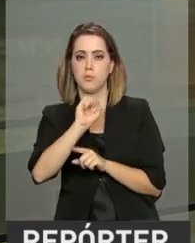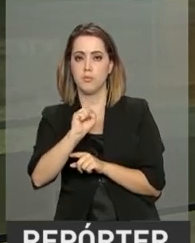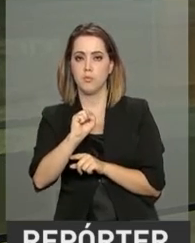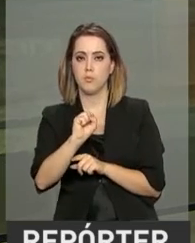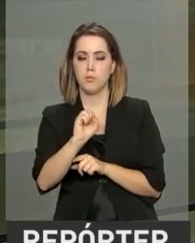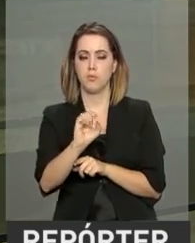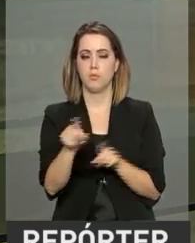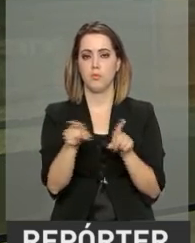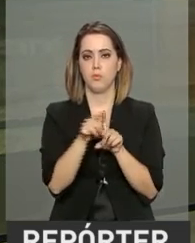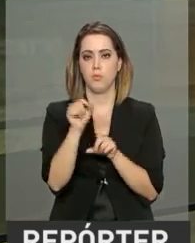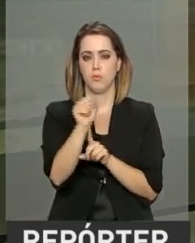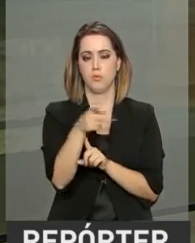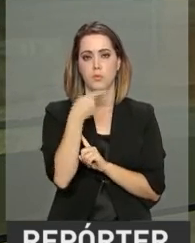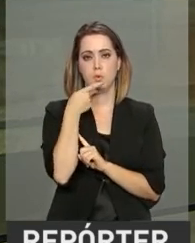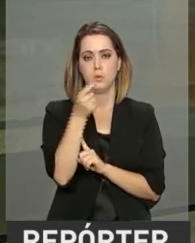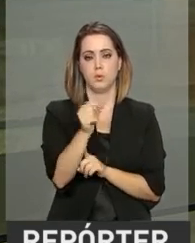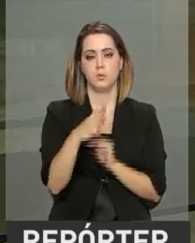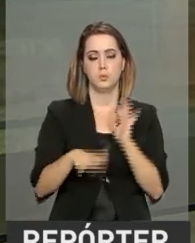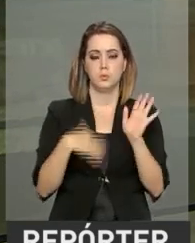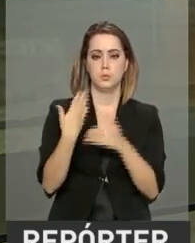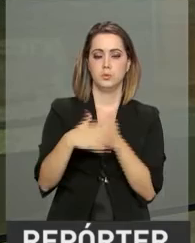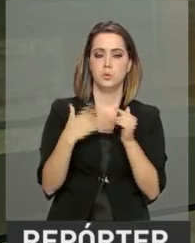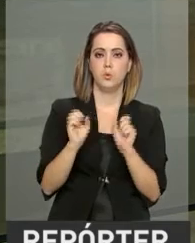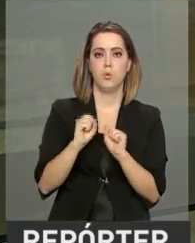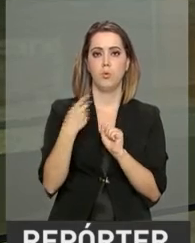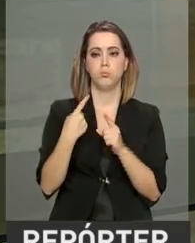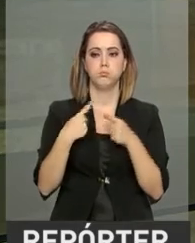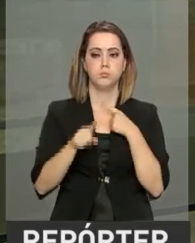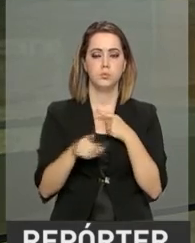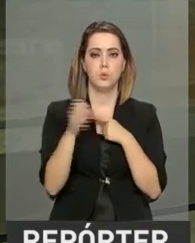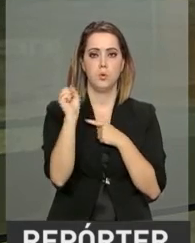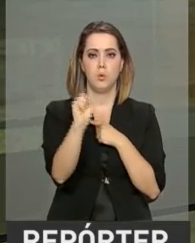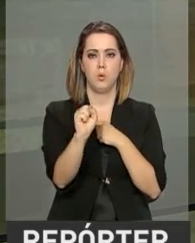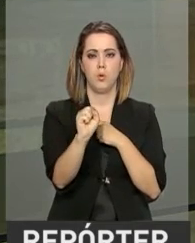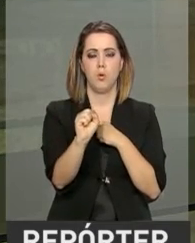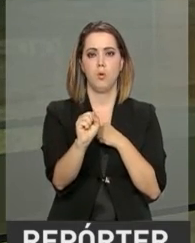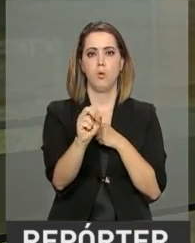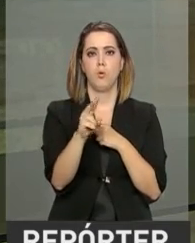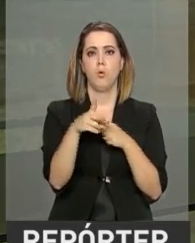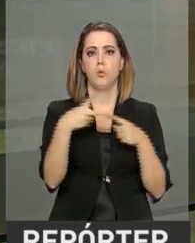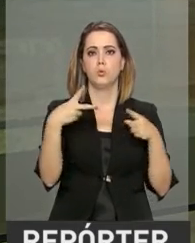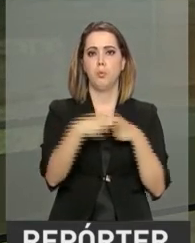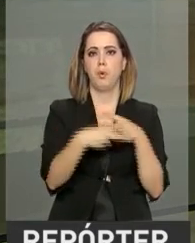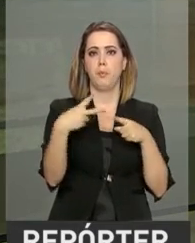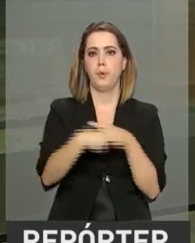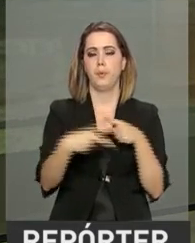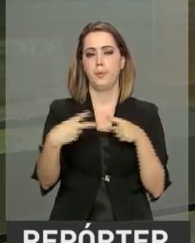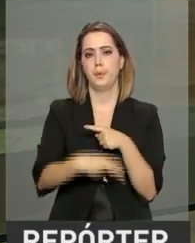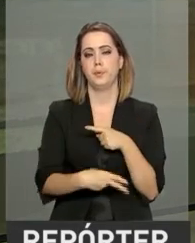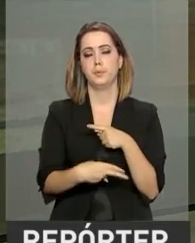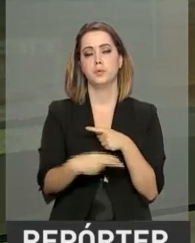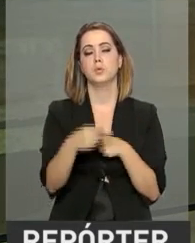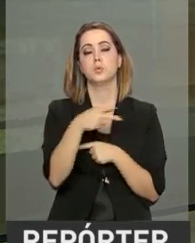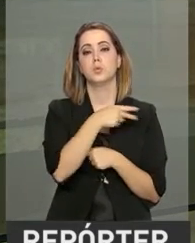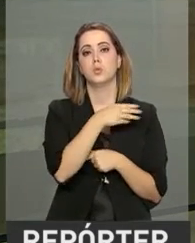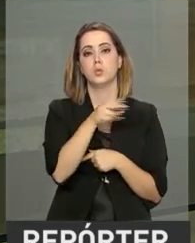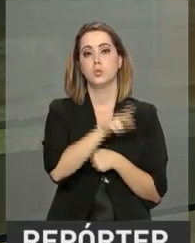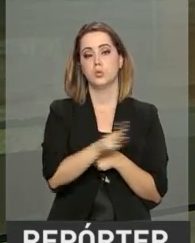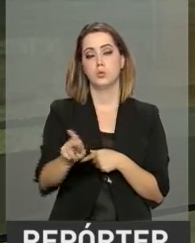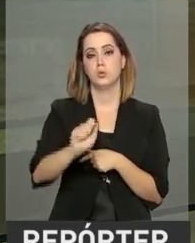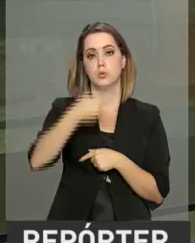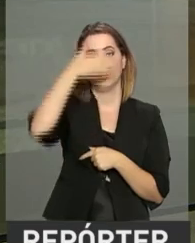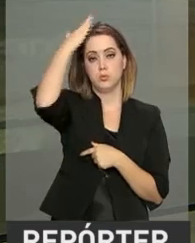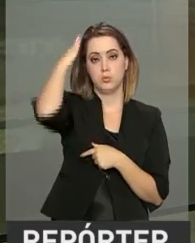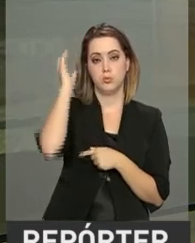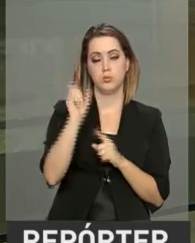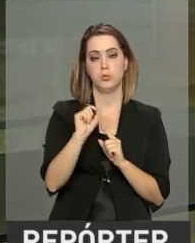os parlamentares ainda vão manter ou derrubar oito vetos do presidente michel temer o principal deles é aquele